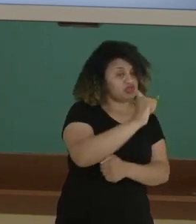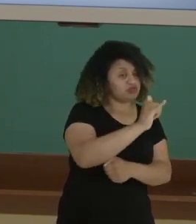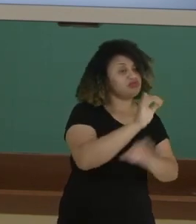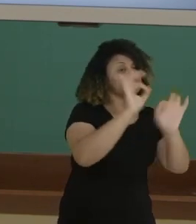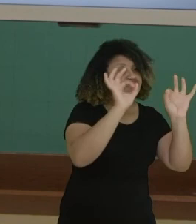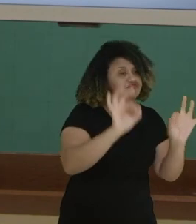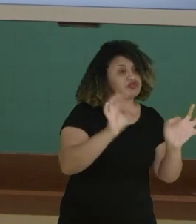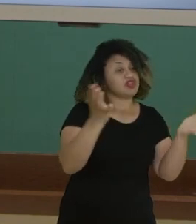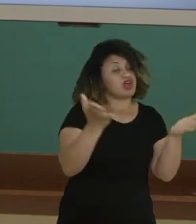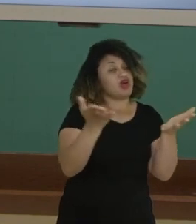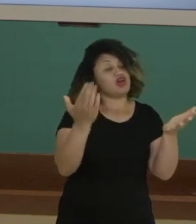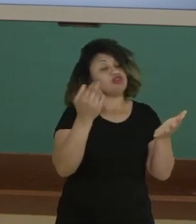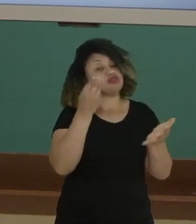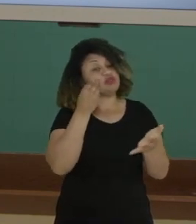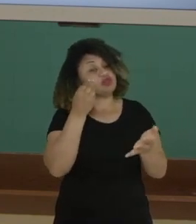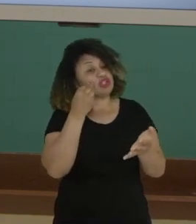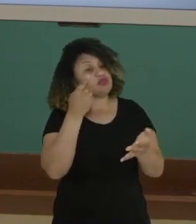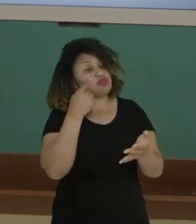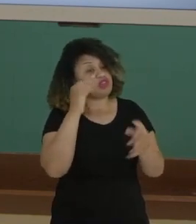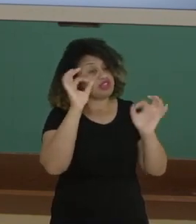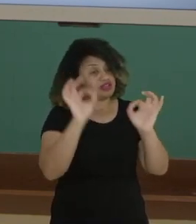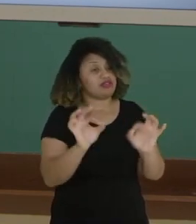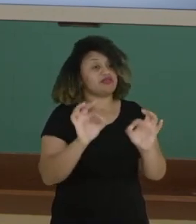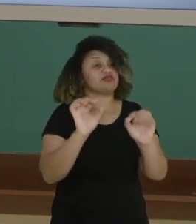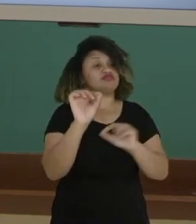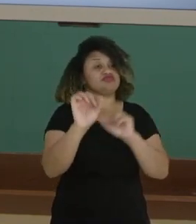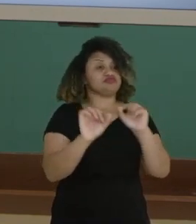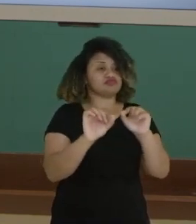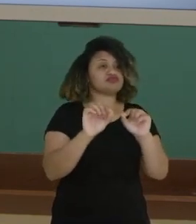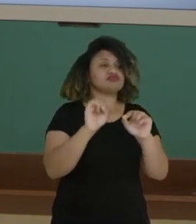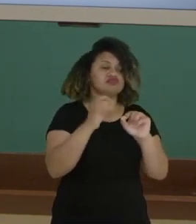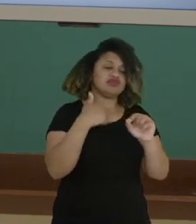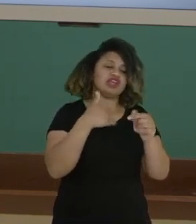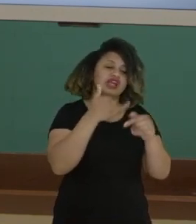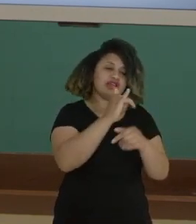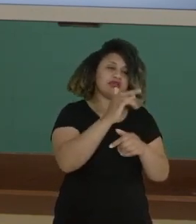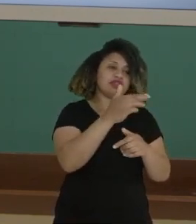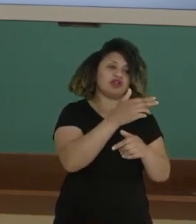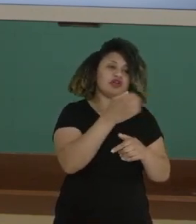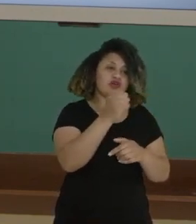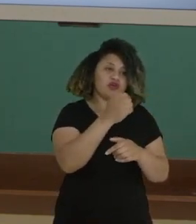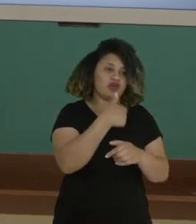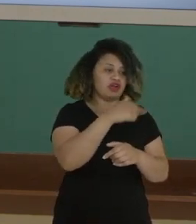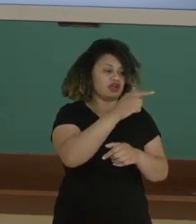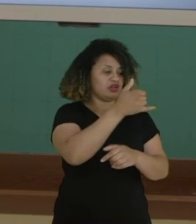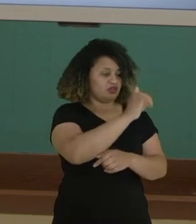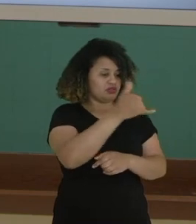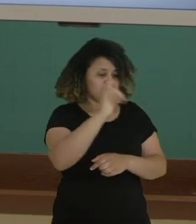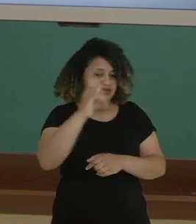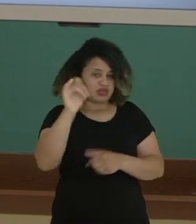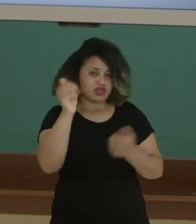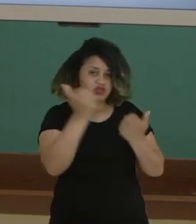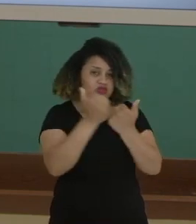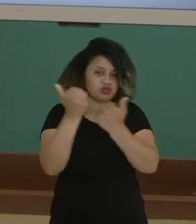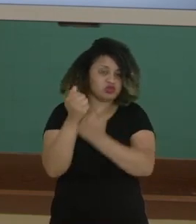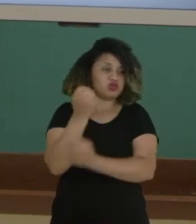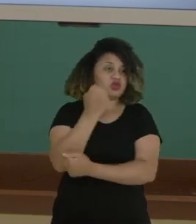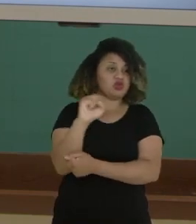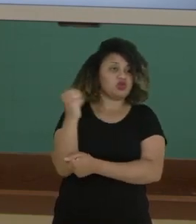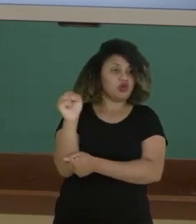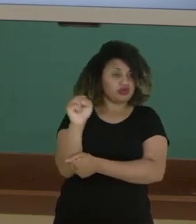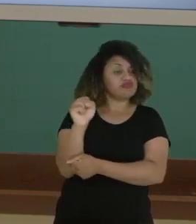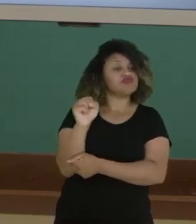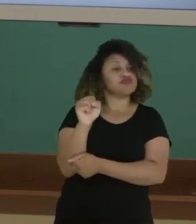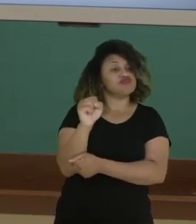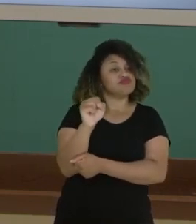vamos testar se dá certo mesmo. Olha lá, ó. Se a solução é igual a 8, você copia a equação e troca o y por 8, tá vendo?